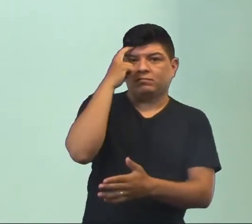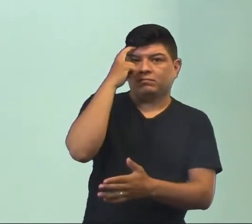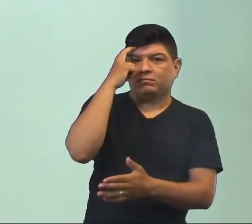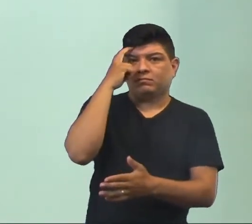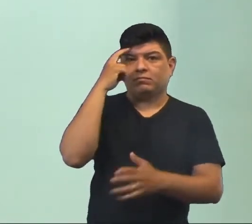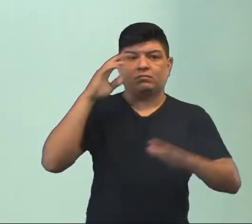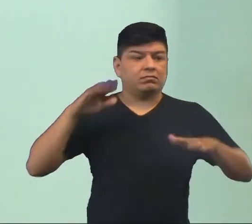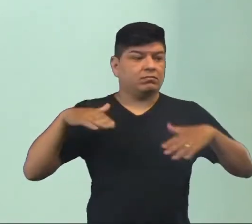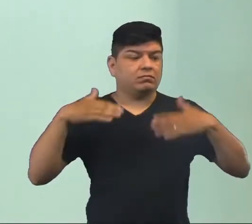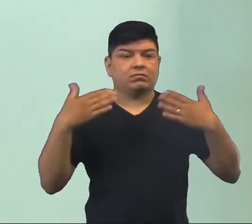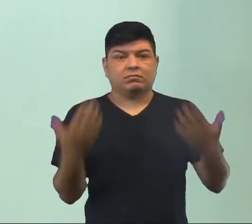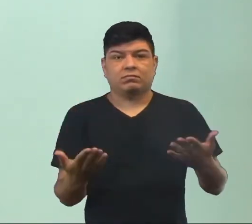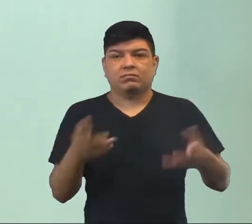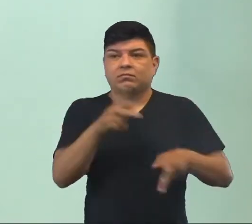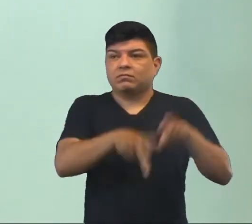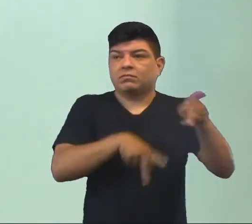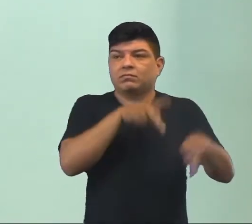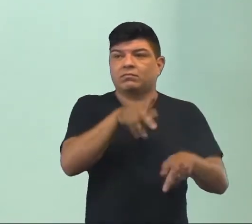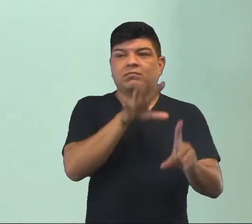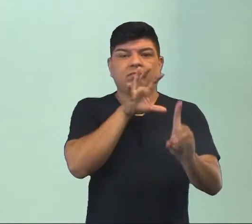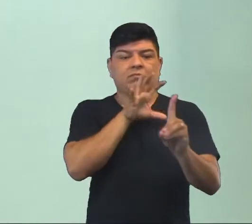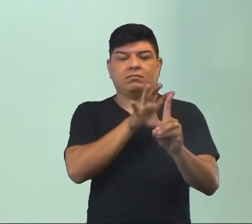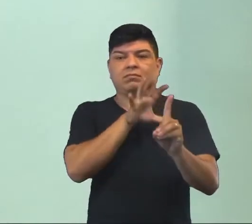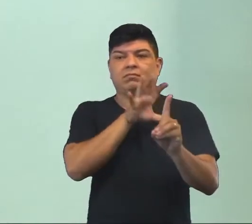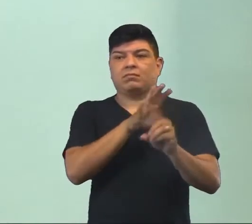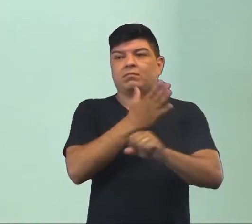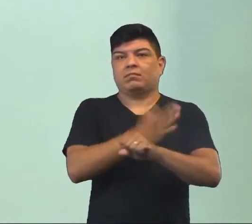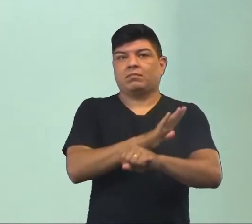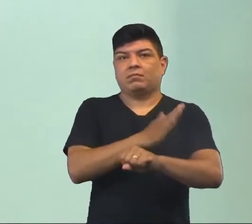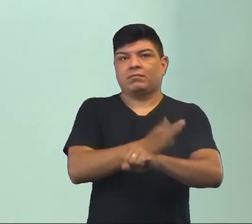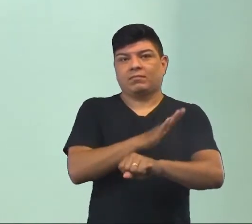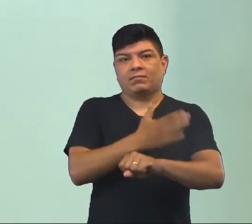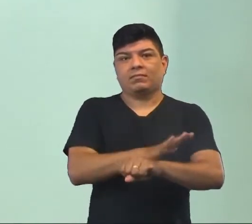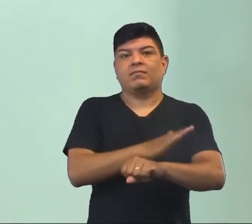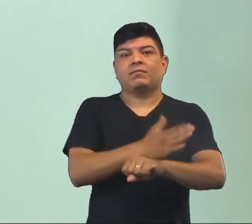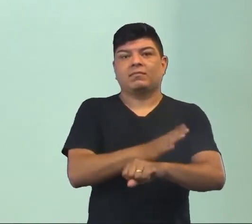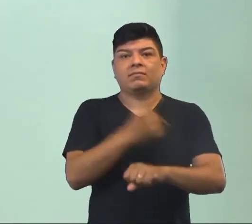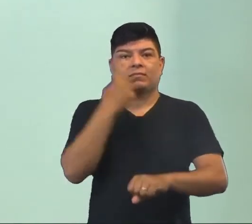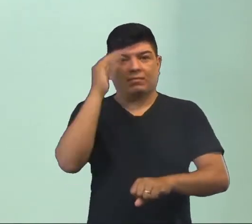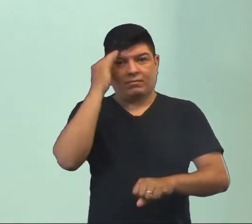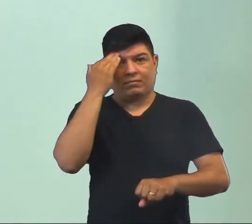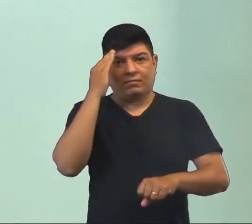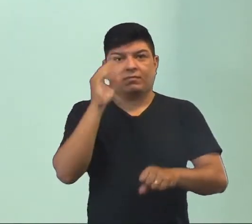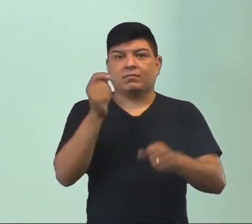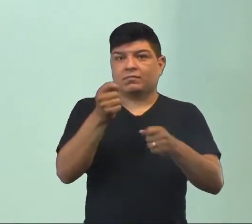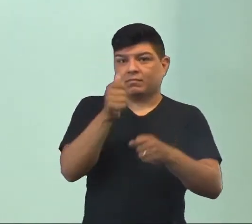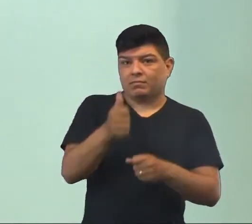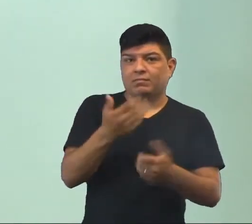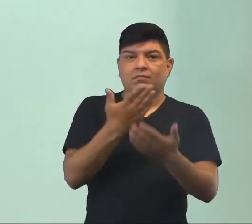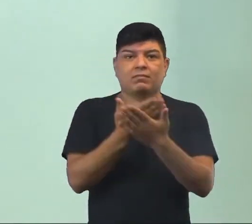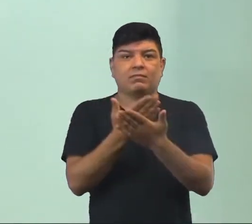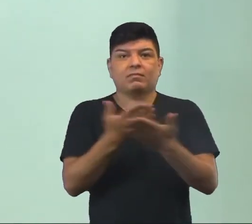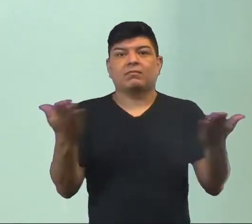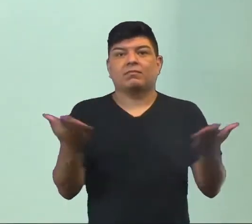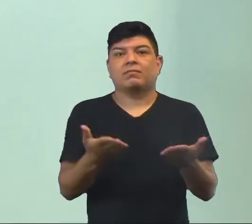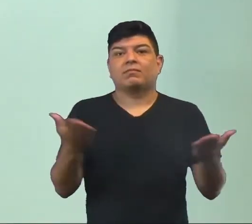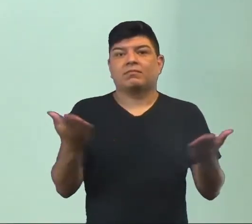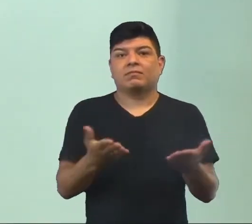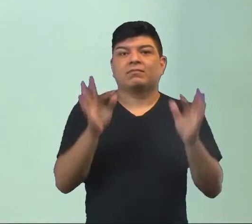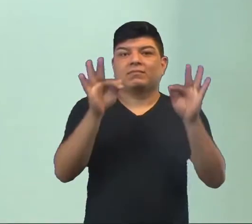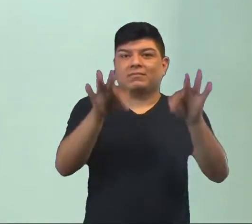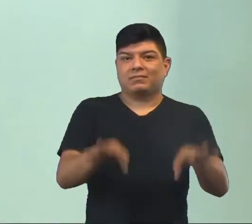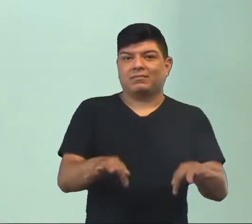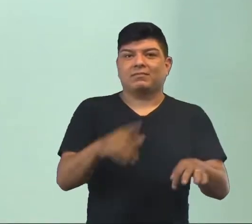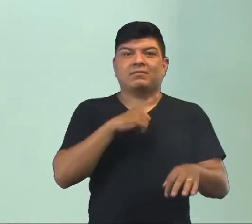quais foram os povos que influenciaram essa prática, né? Então a gente vai entender um pouquinho sobre isso na nossa aula de hoje e no final